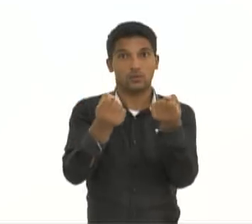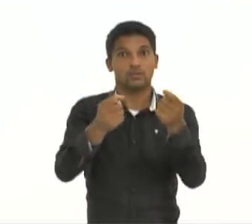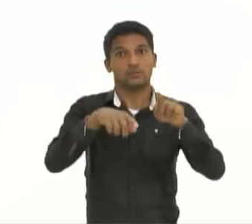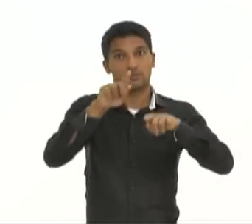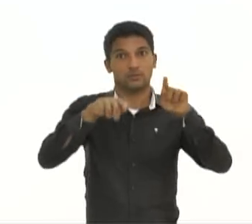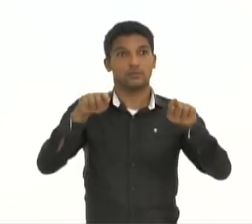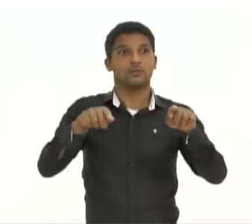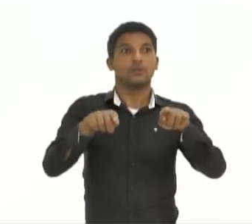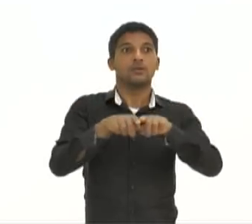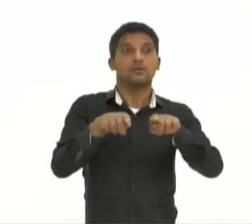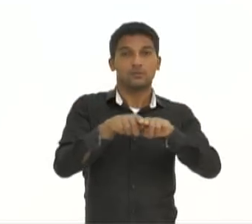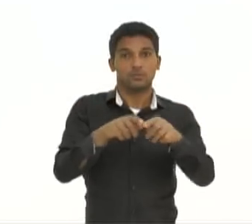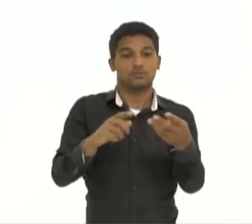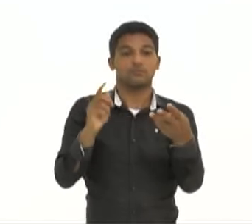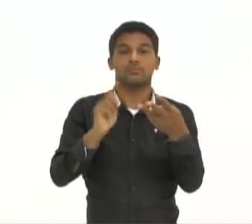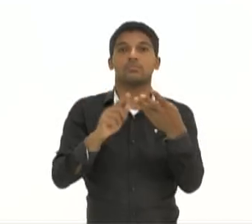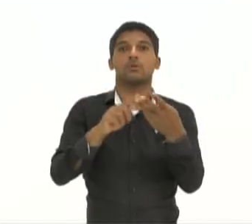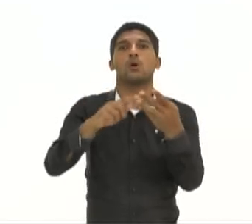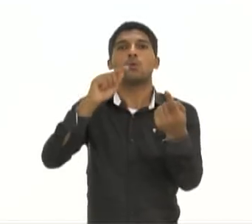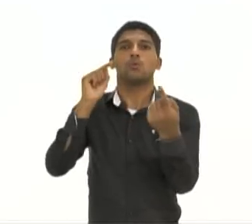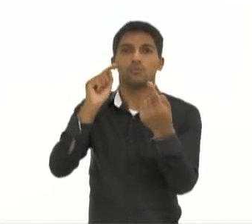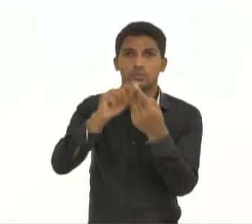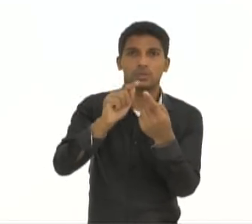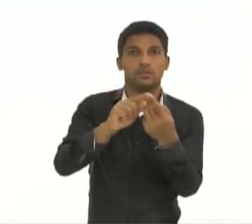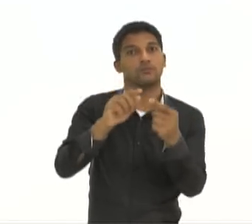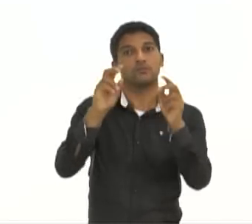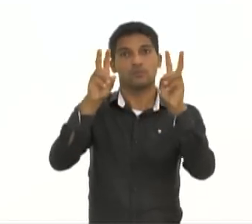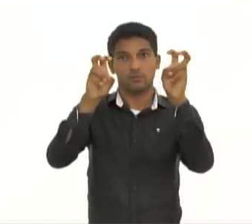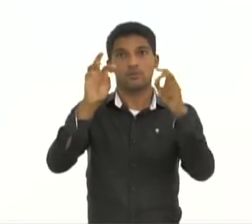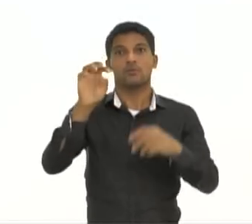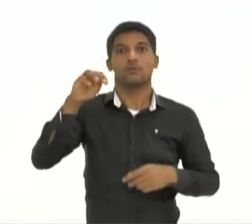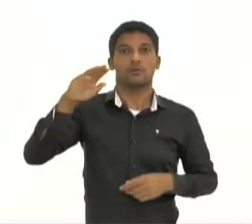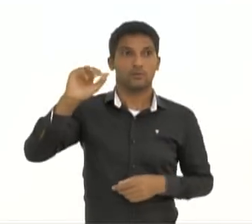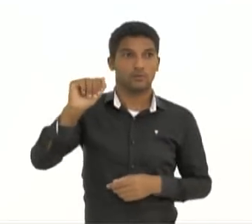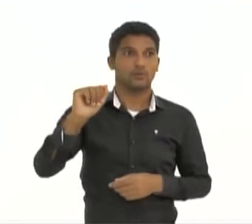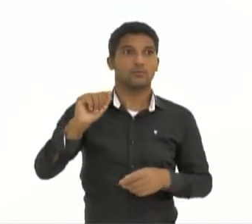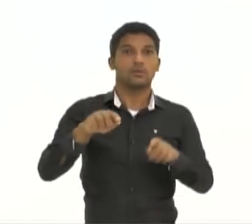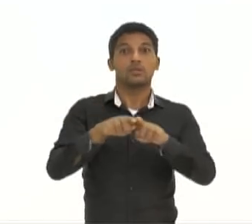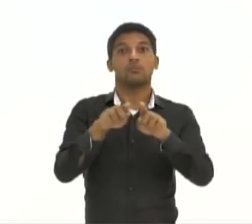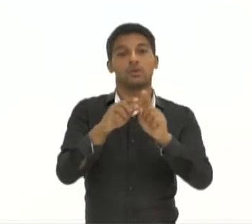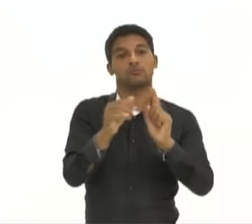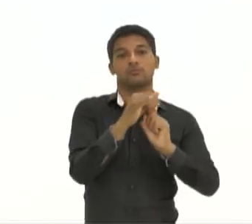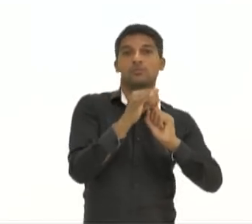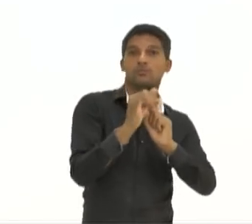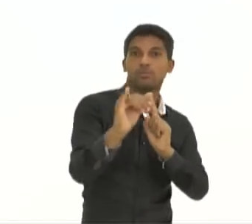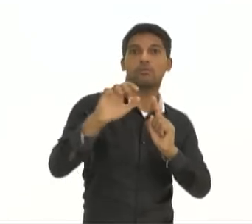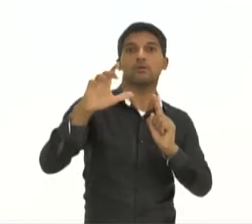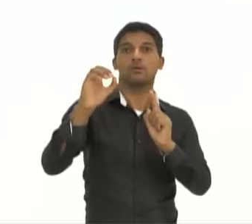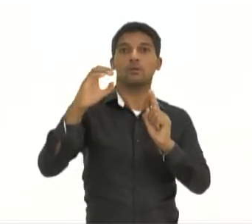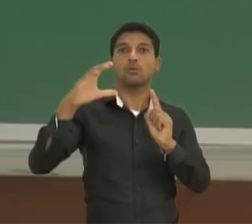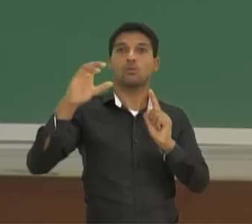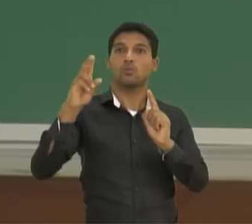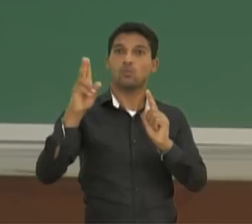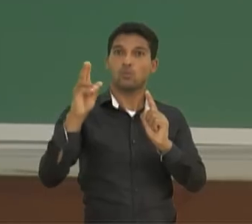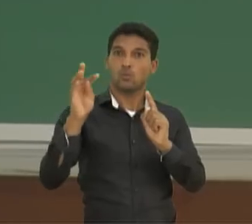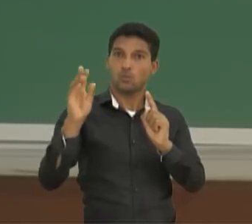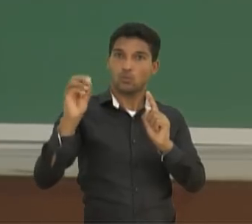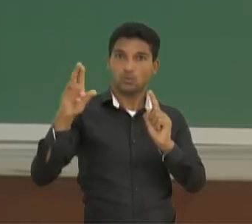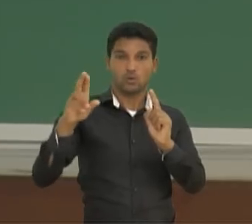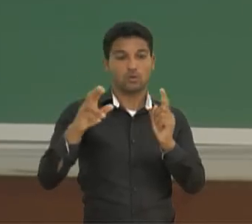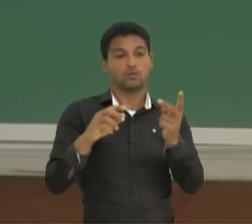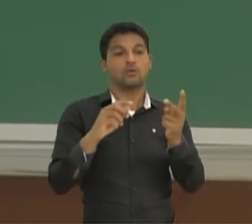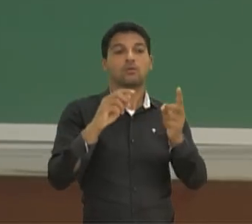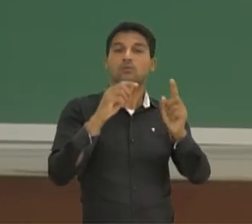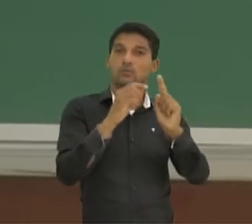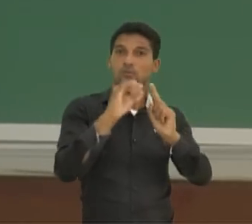e o contexto de produção. E identificar o locutor e o interlocutor de um texto. É importante a gente saber para quem que a gente vai mandar,